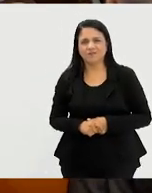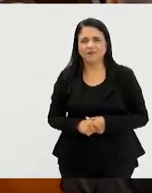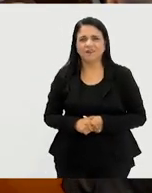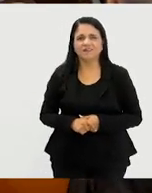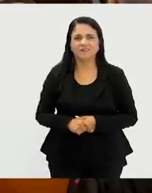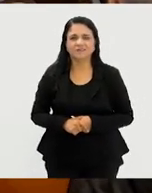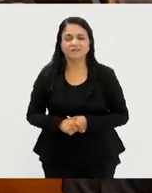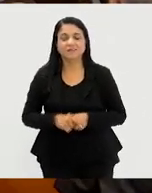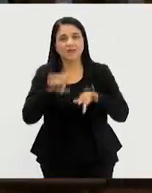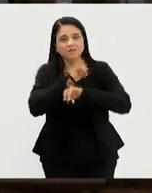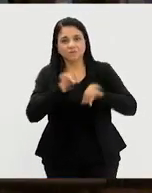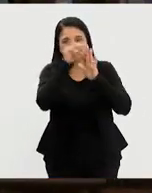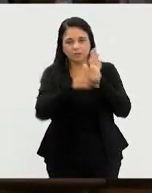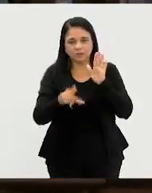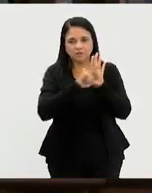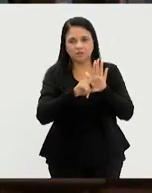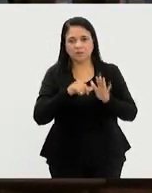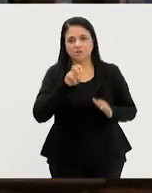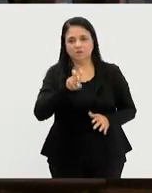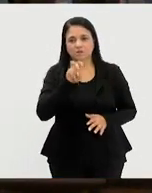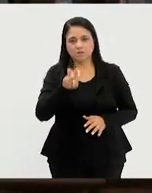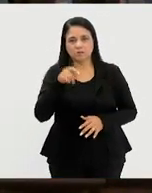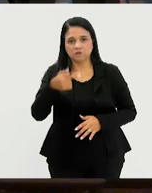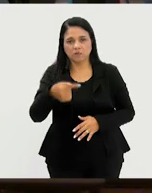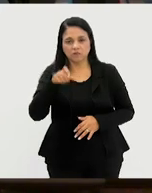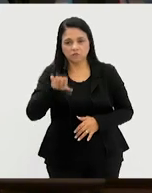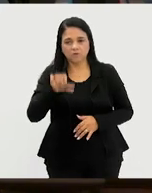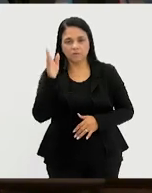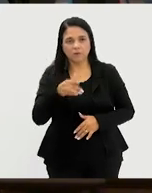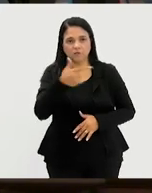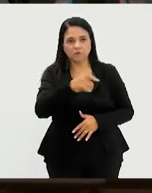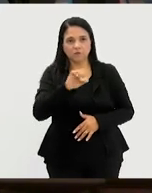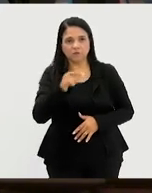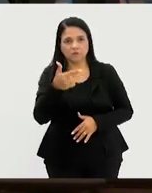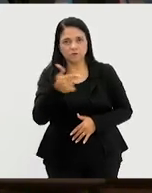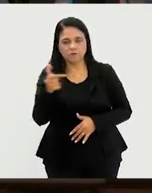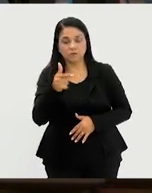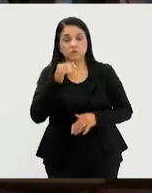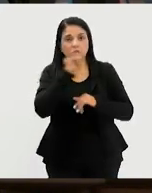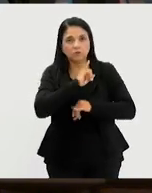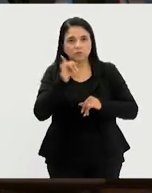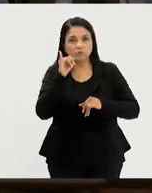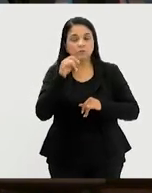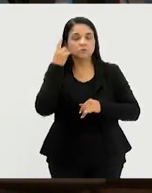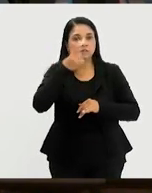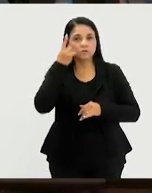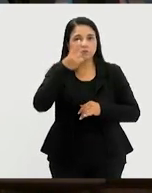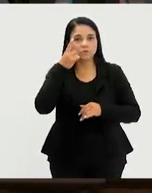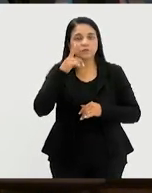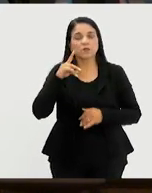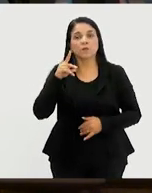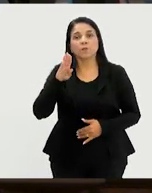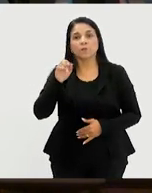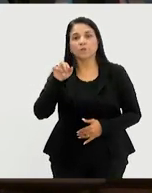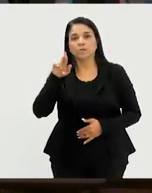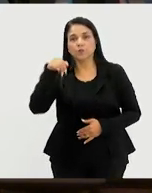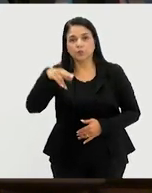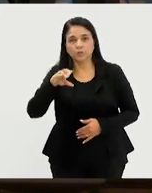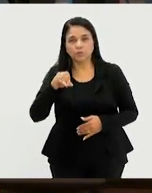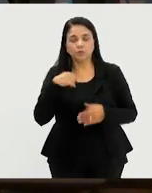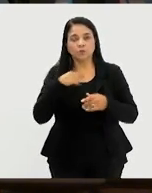anuncio o projeto de lei número 5779 de 22 de autoria do deputado Bruno daari que altera a lei